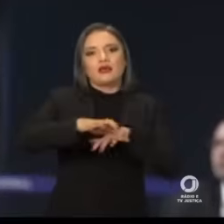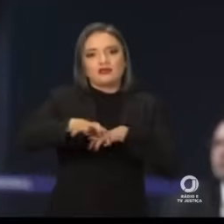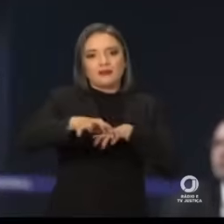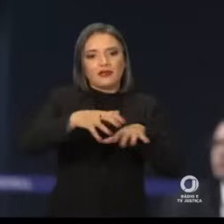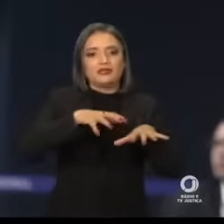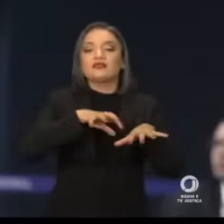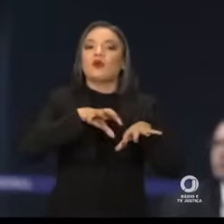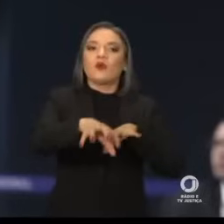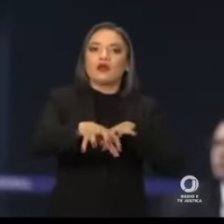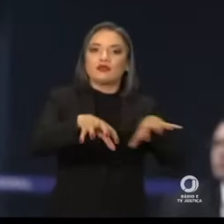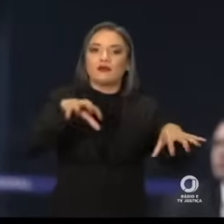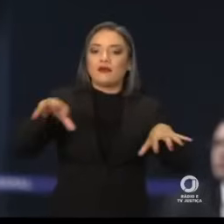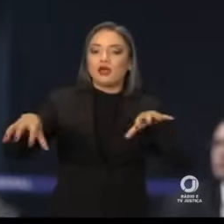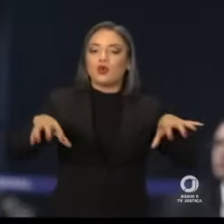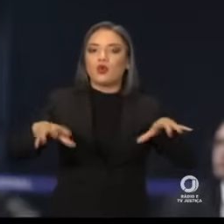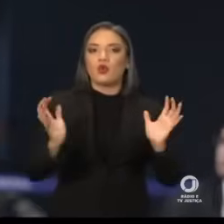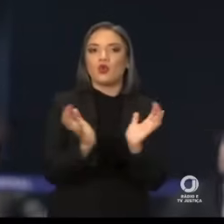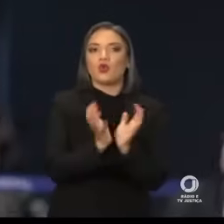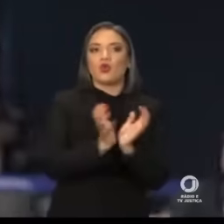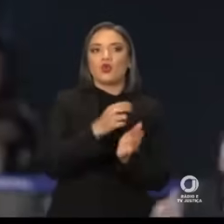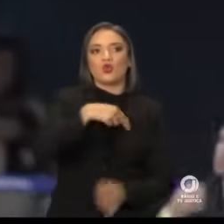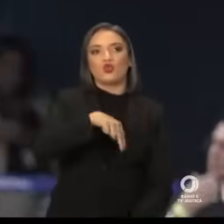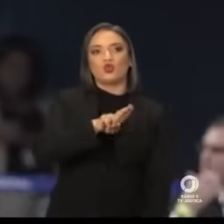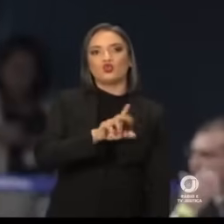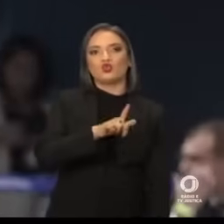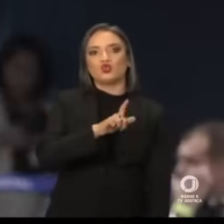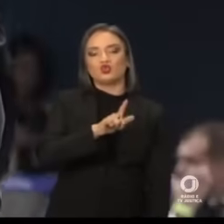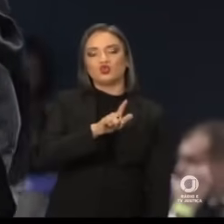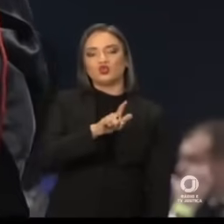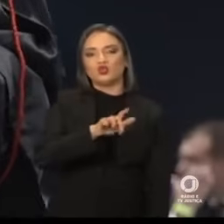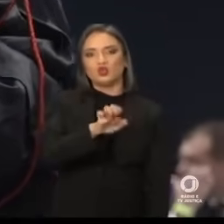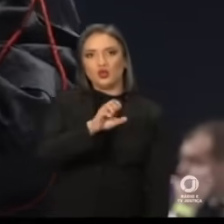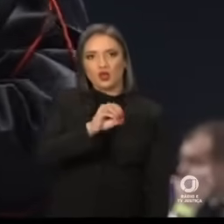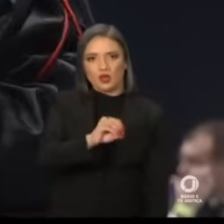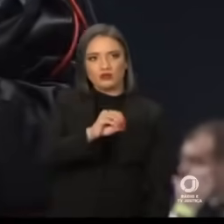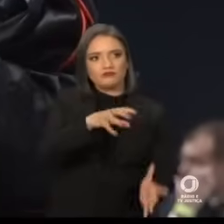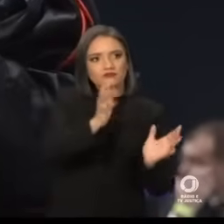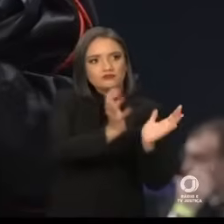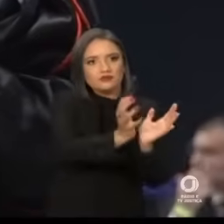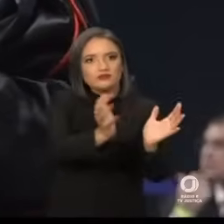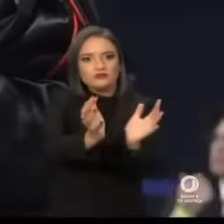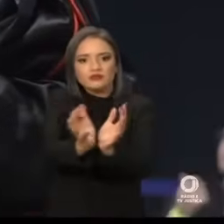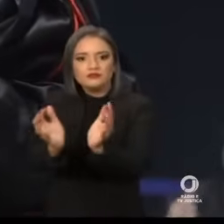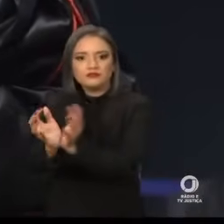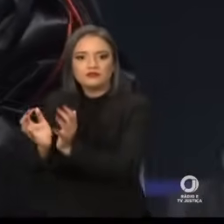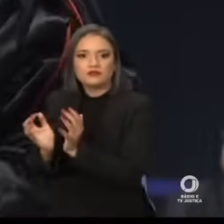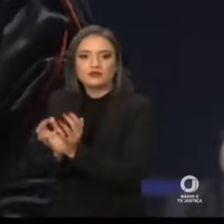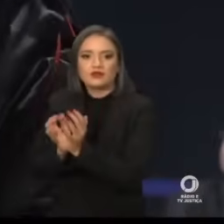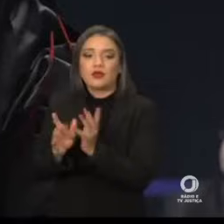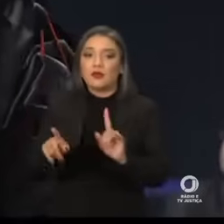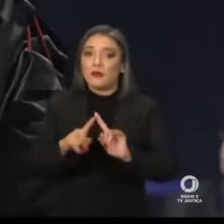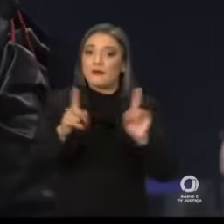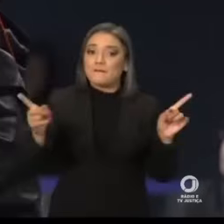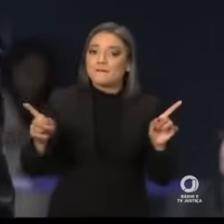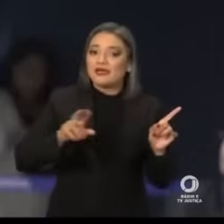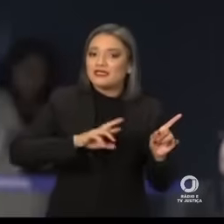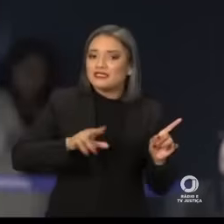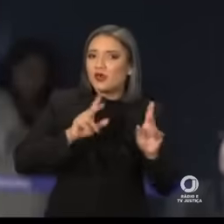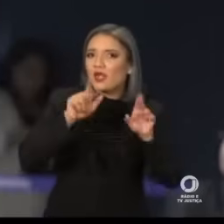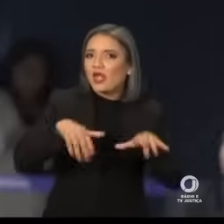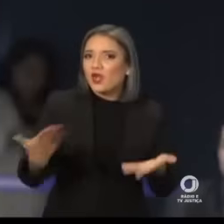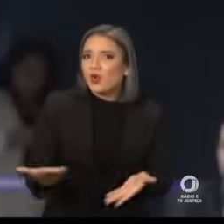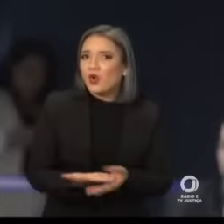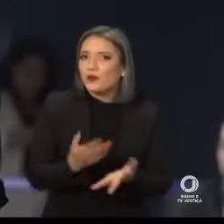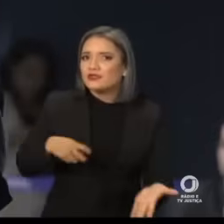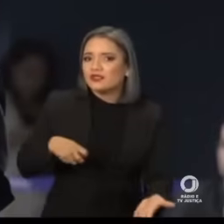Mas a divisão em núcleos, ela não tira os contornos de um processo penal que tem uma única